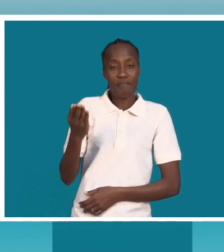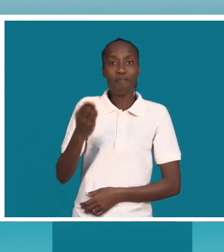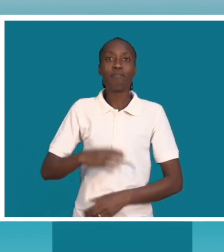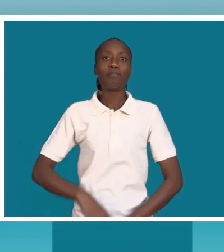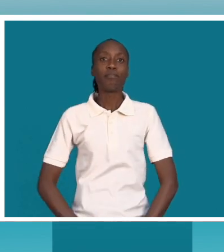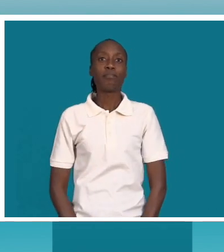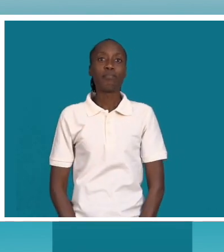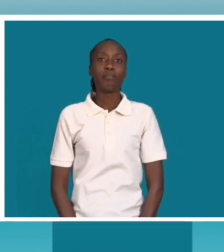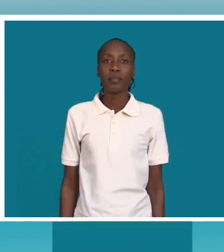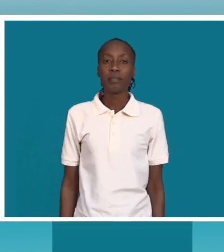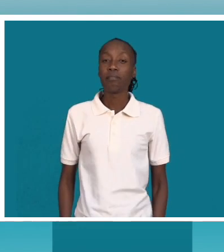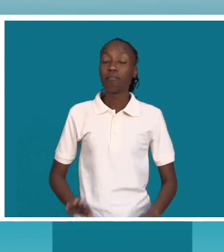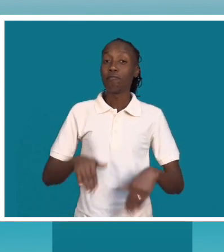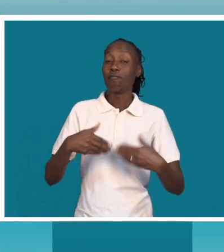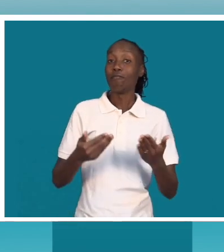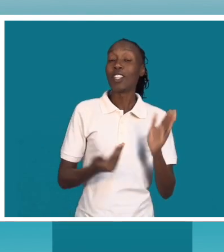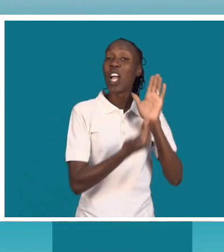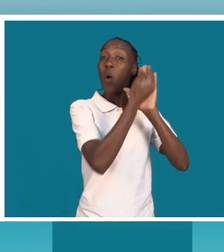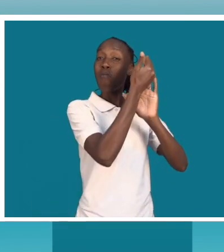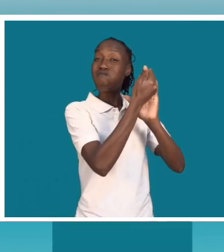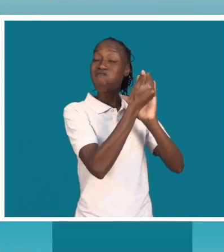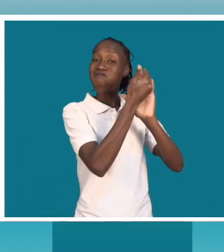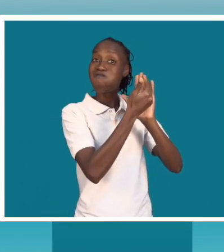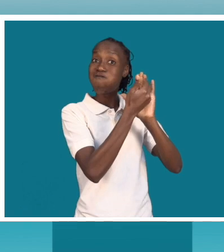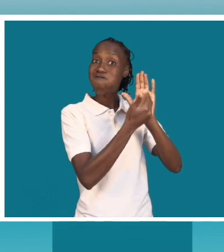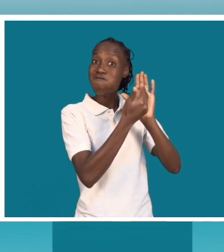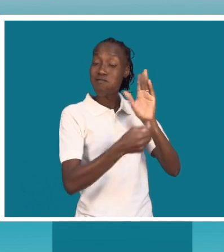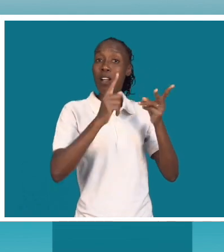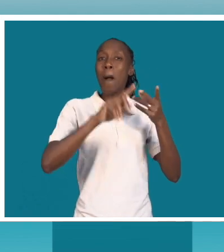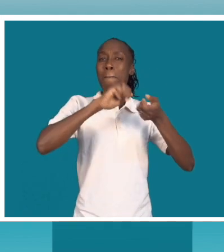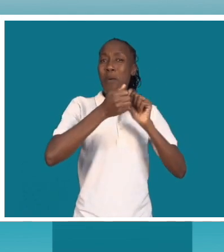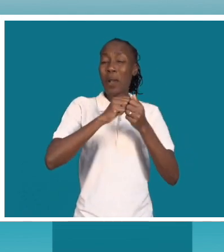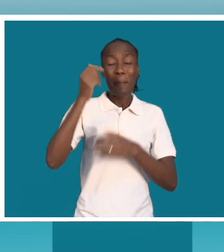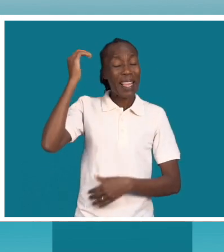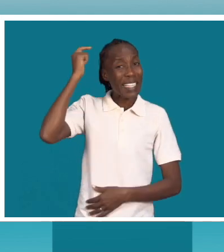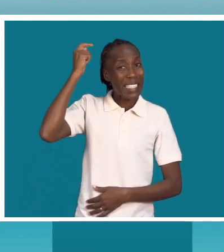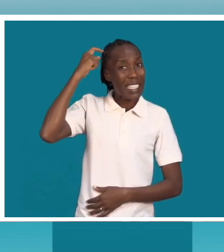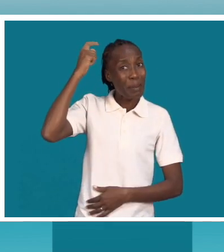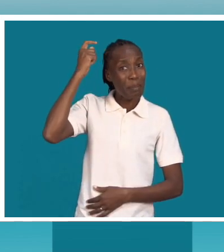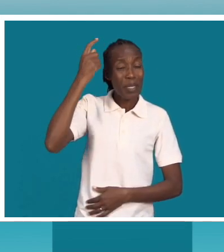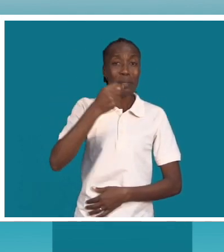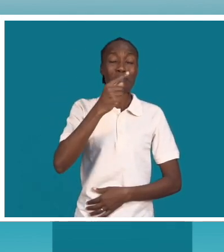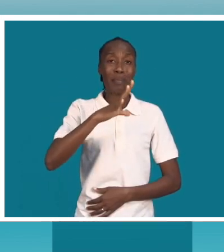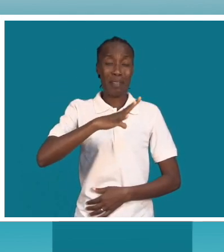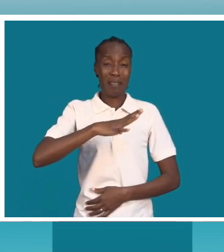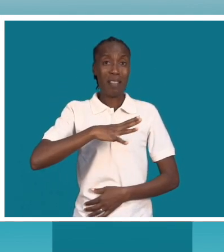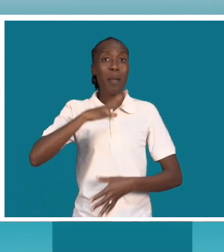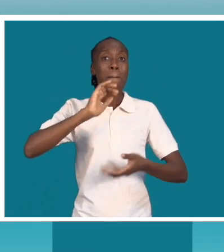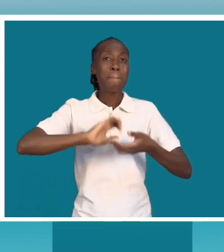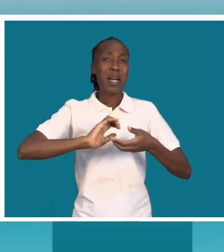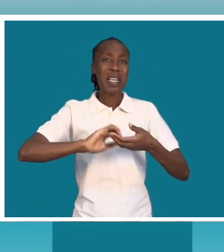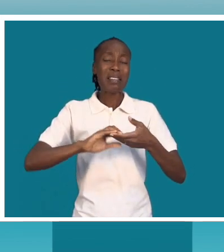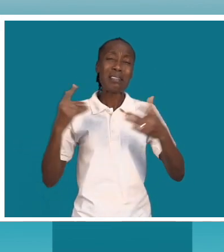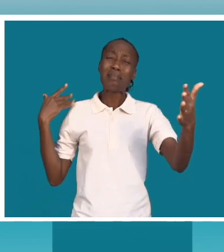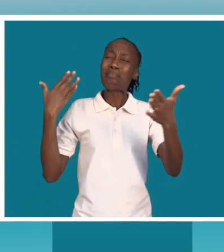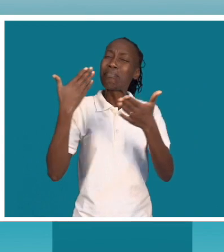problema do idioma, verdade. Uma operação de minha cabeça, o trauma de crânio. Onde, às vezes, eu, no posso estar muito